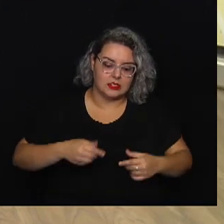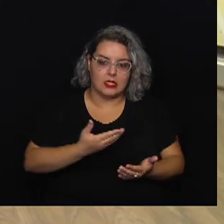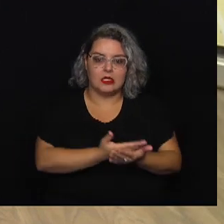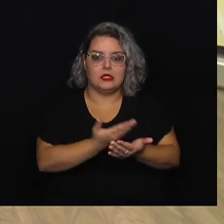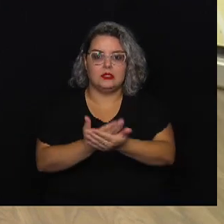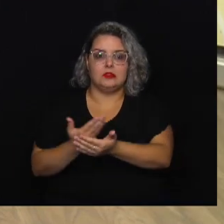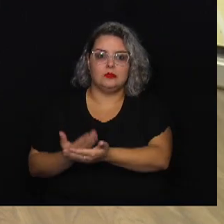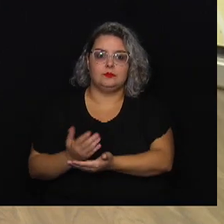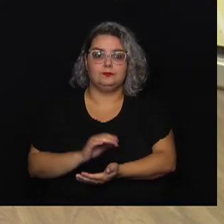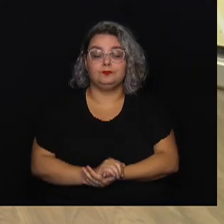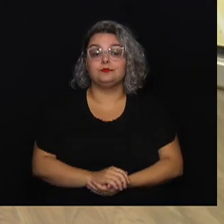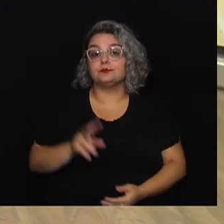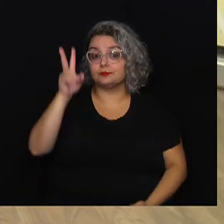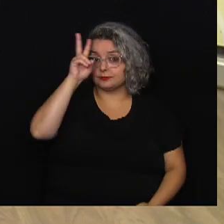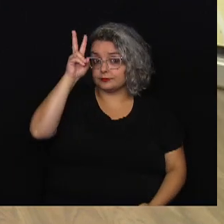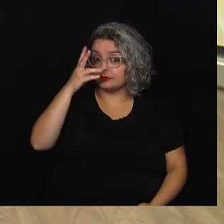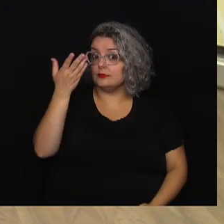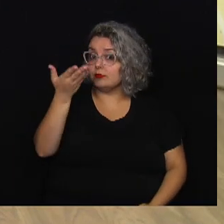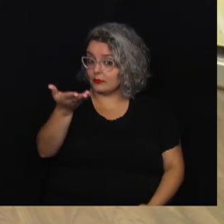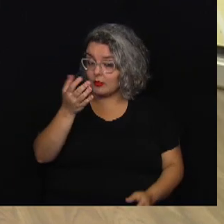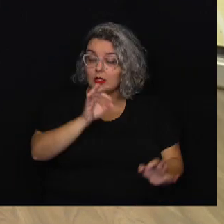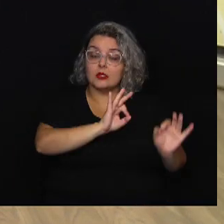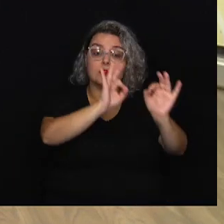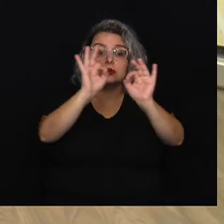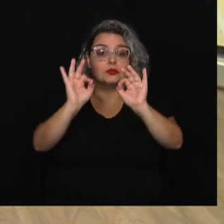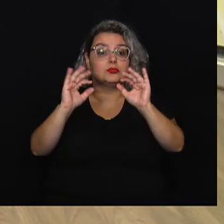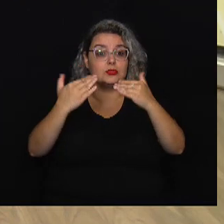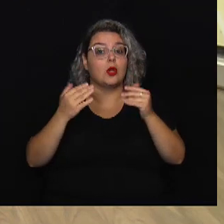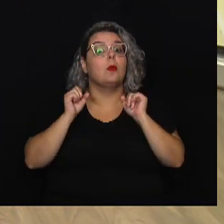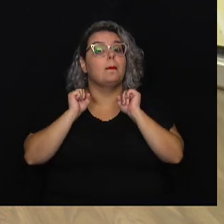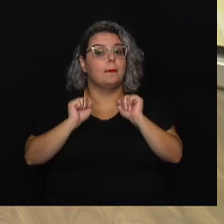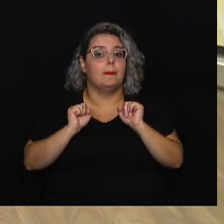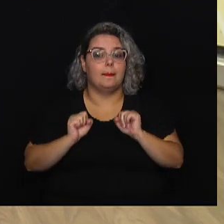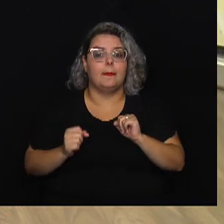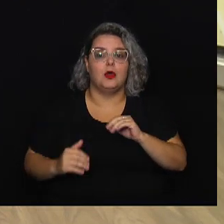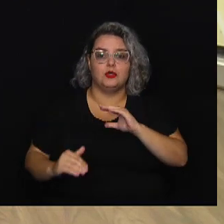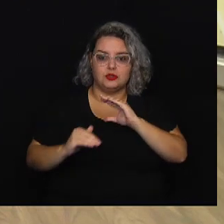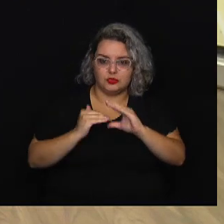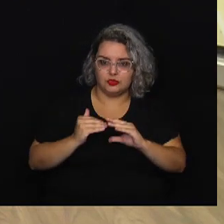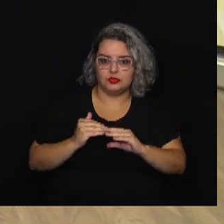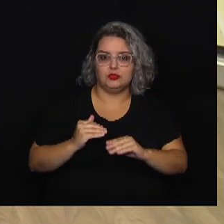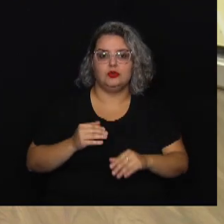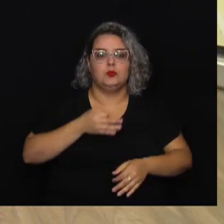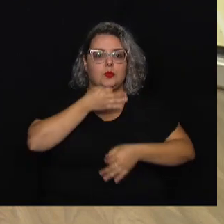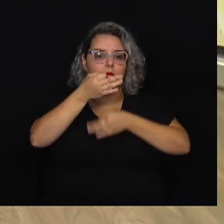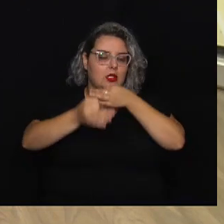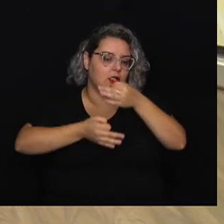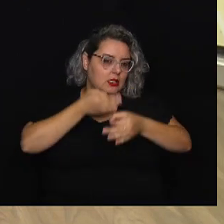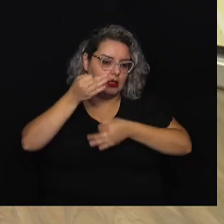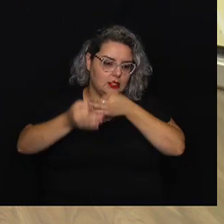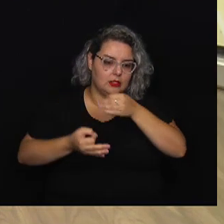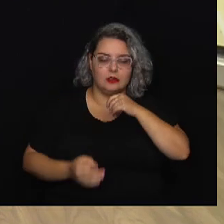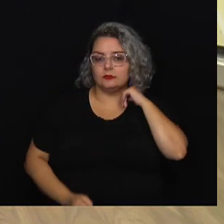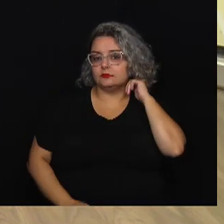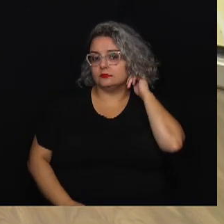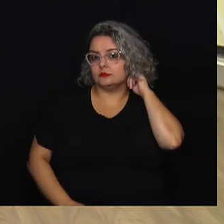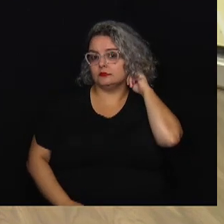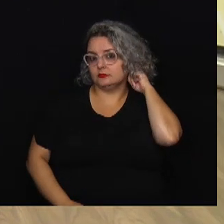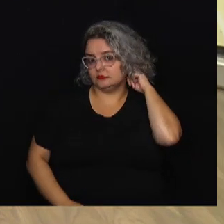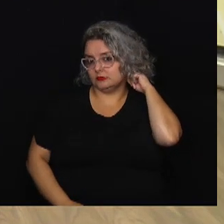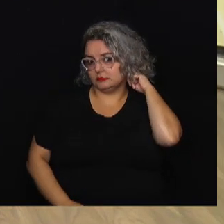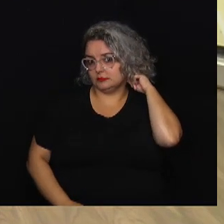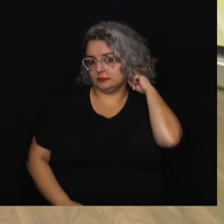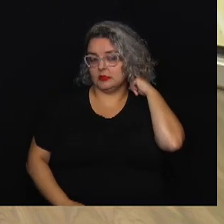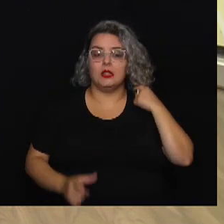escolar. Lembrando, hein? Você que está nos acompanhando, você pode participar, pode dar o seu depoimento. Tem criança em casa,